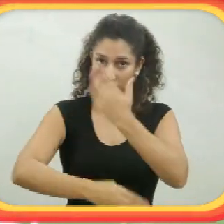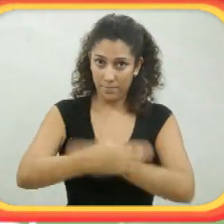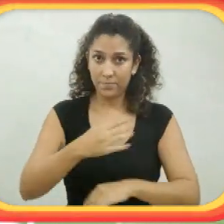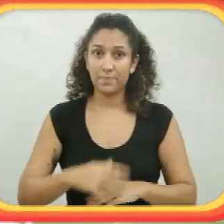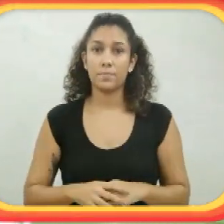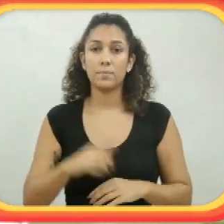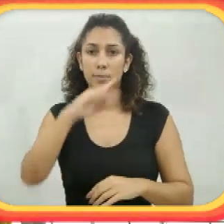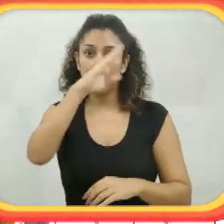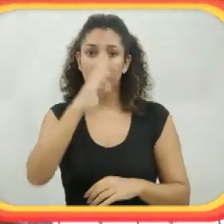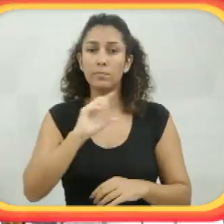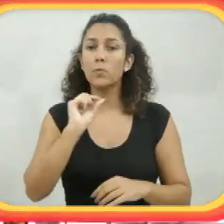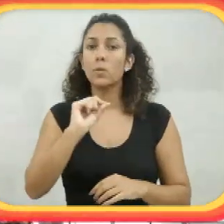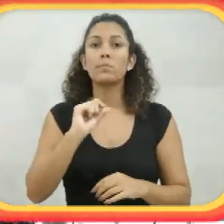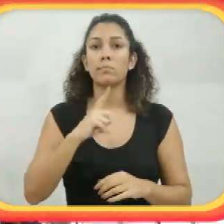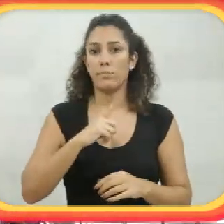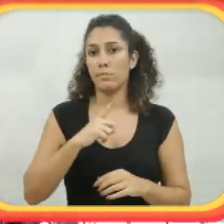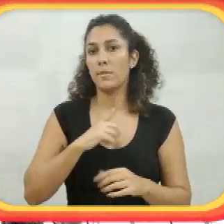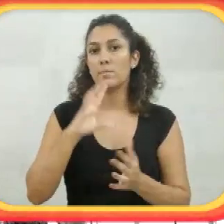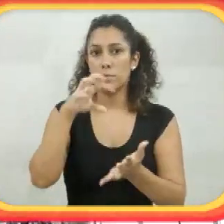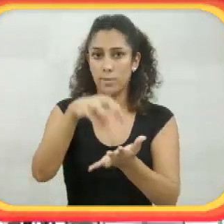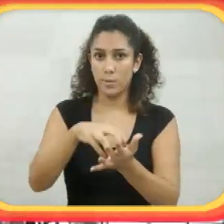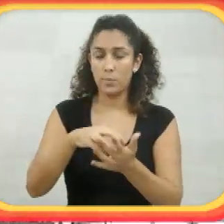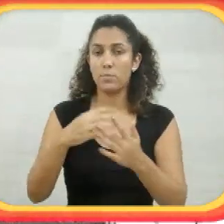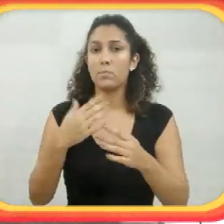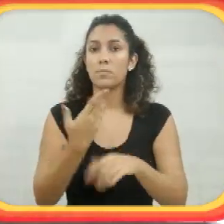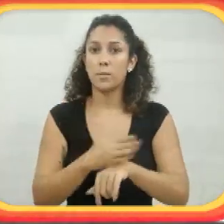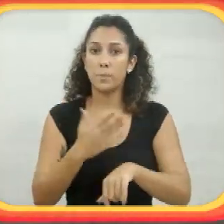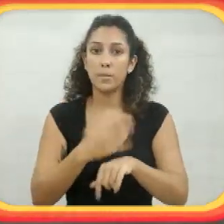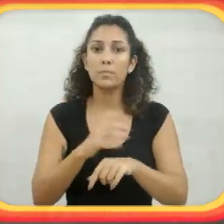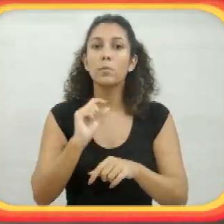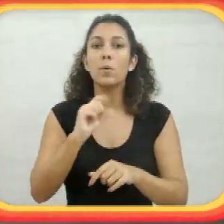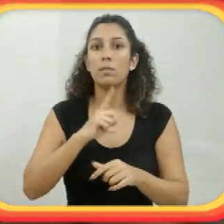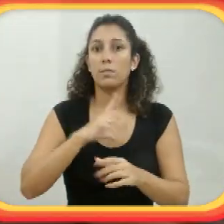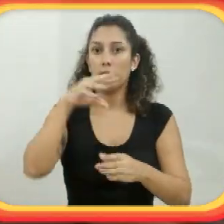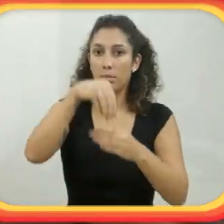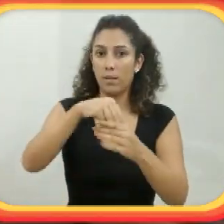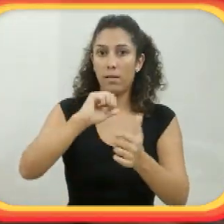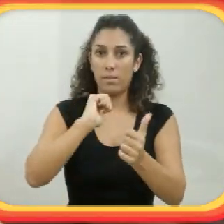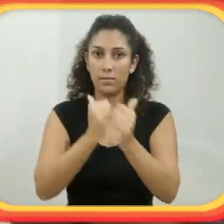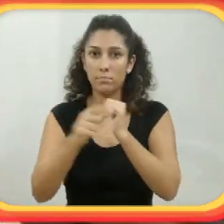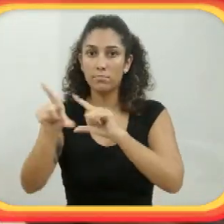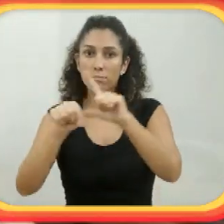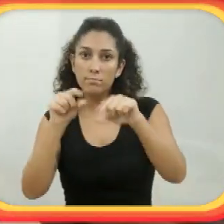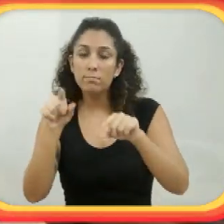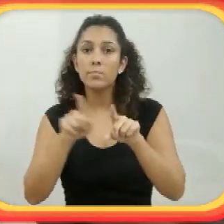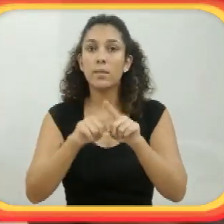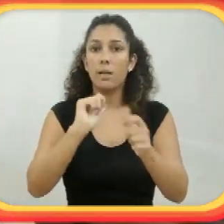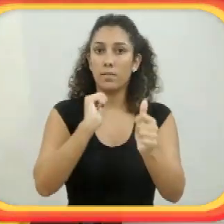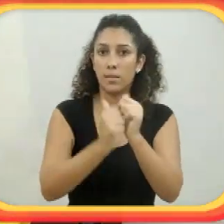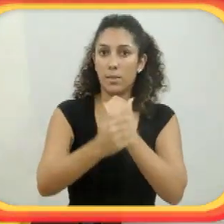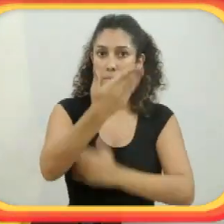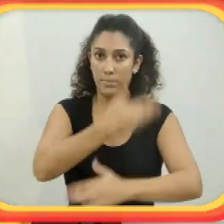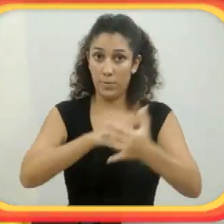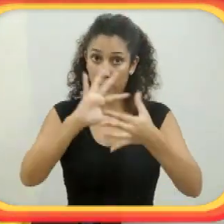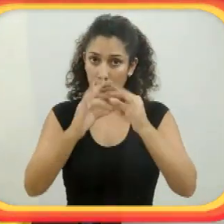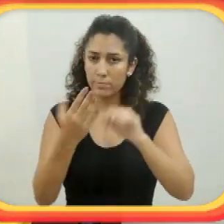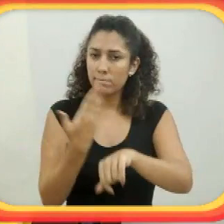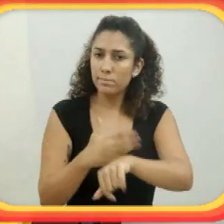também um centro de treinamento, onde os atletas de seleção e atletas